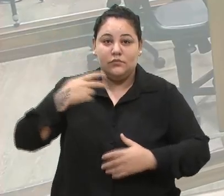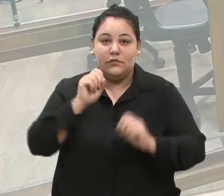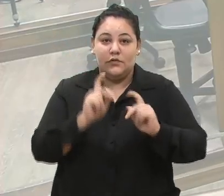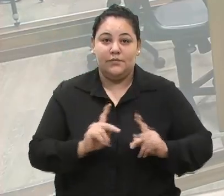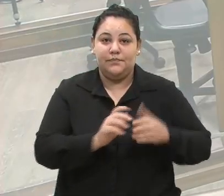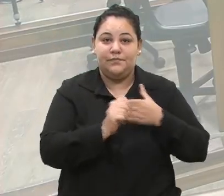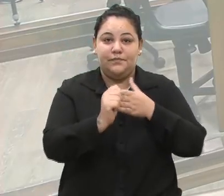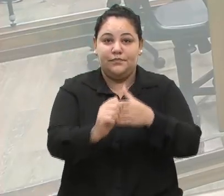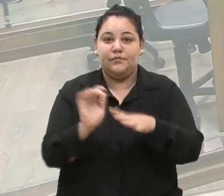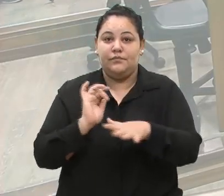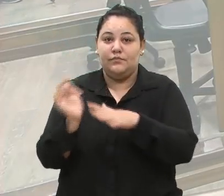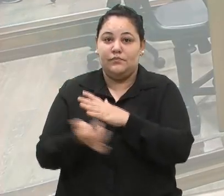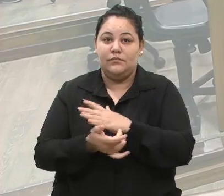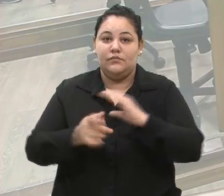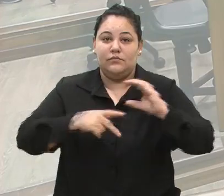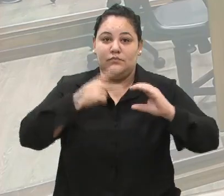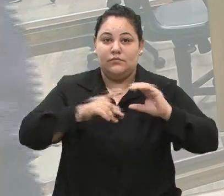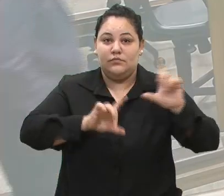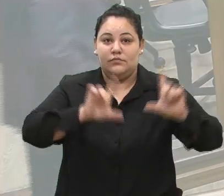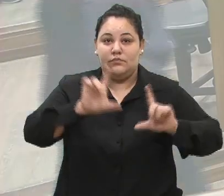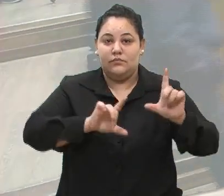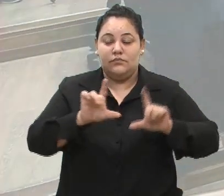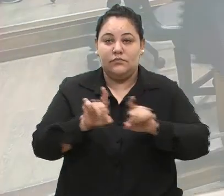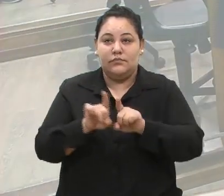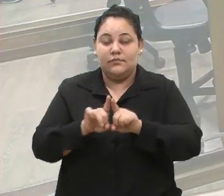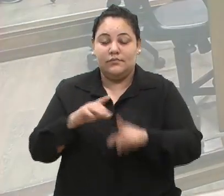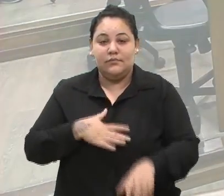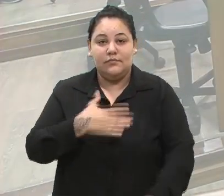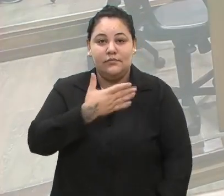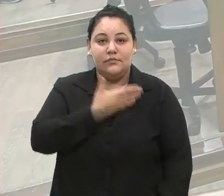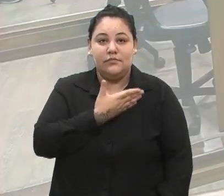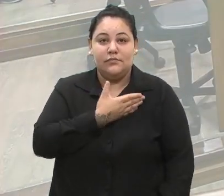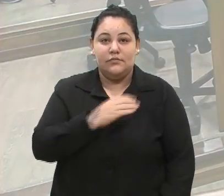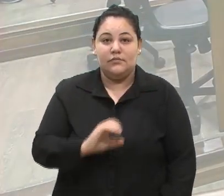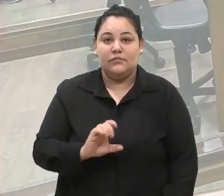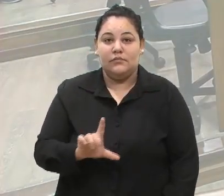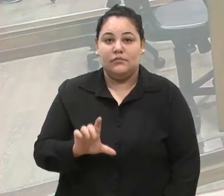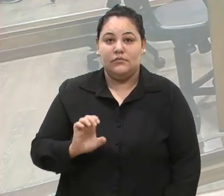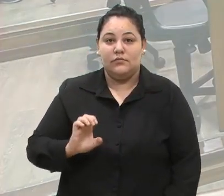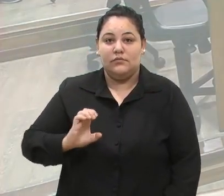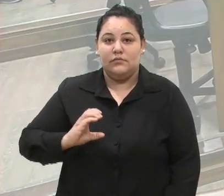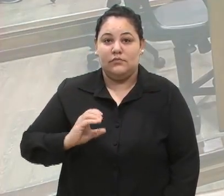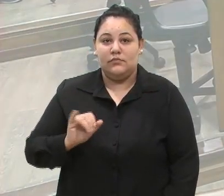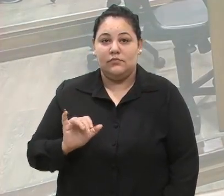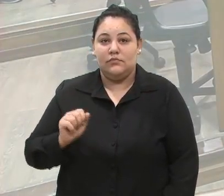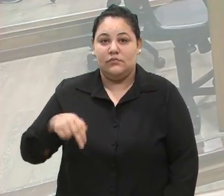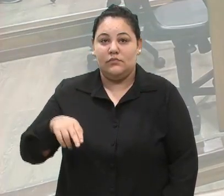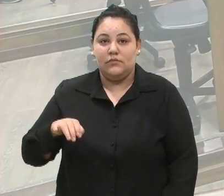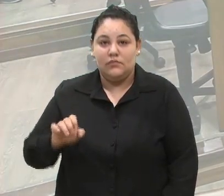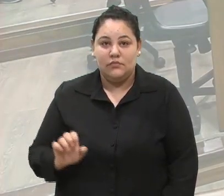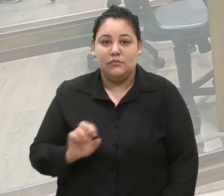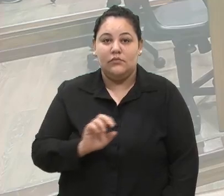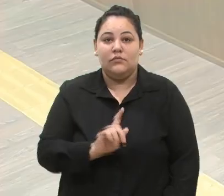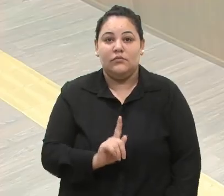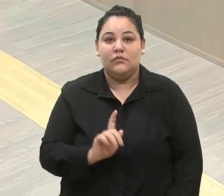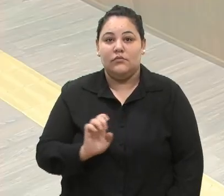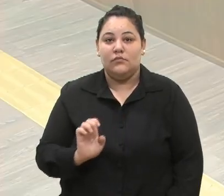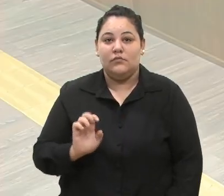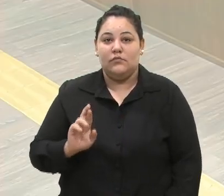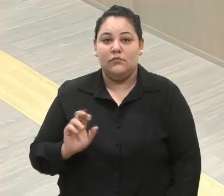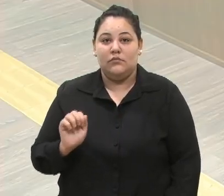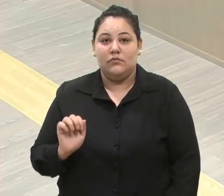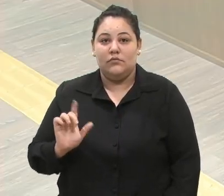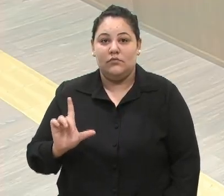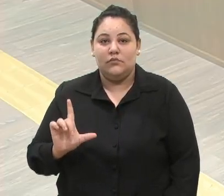redes sociais, TV Câmara, minha amiga Cleciane, Geraldo, representando aqui o Virvi.